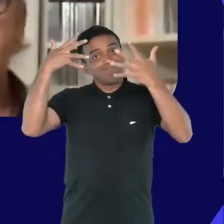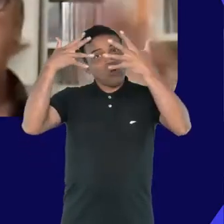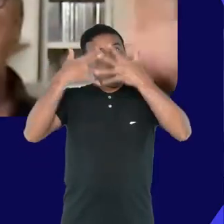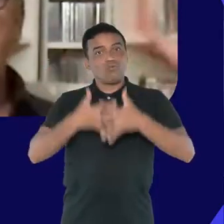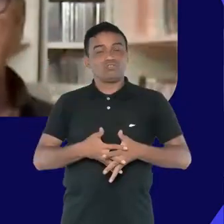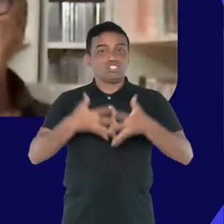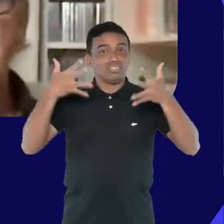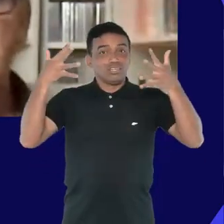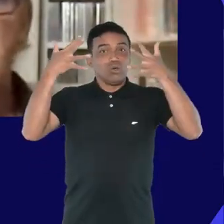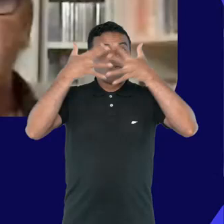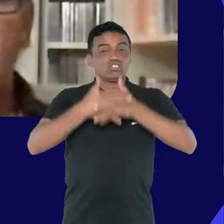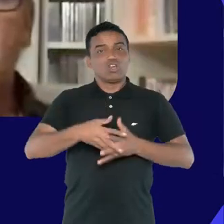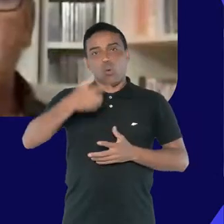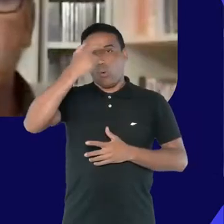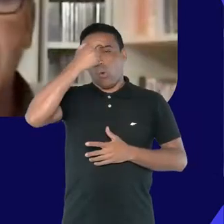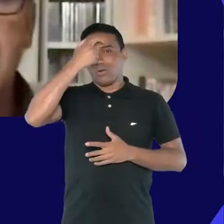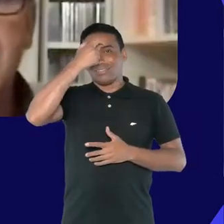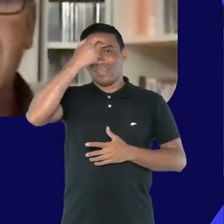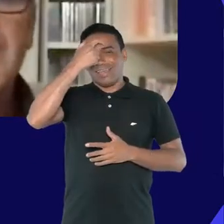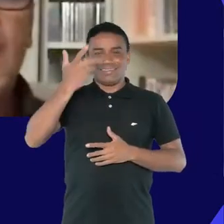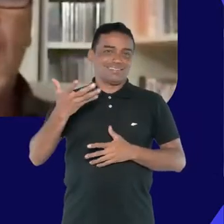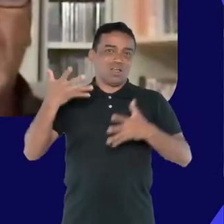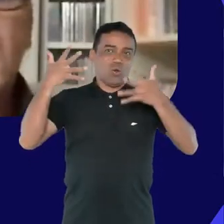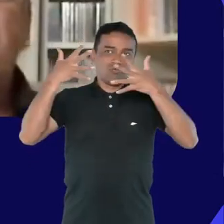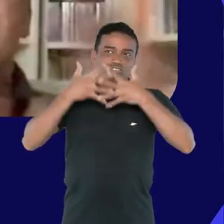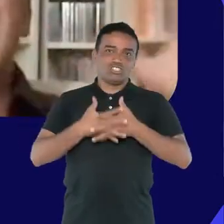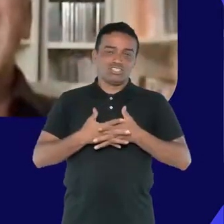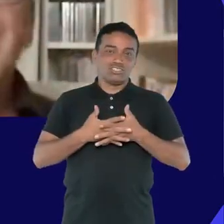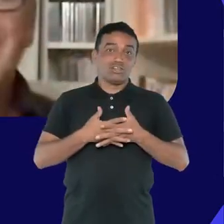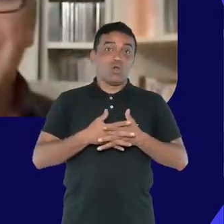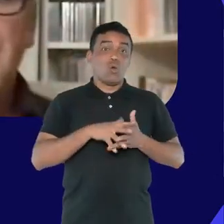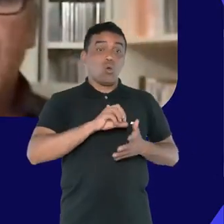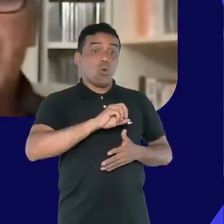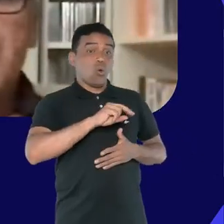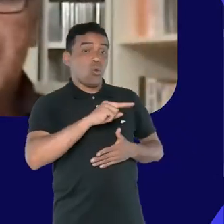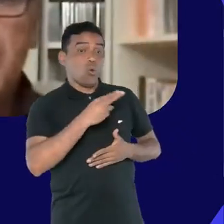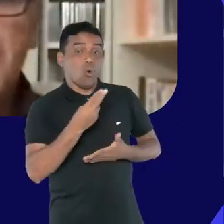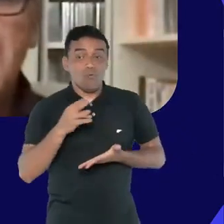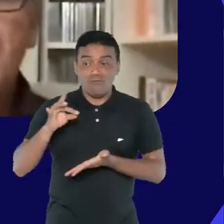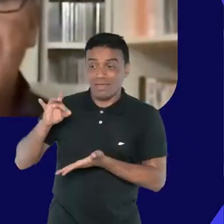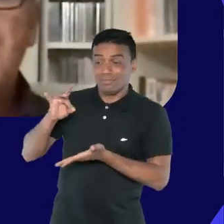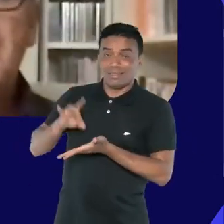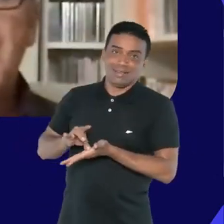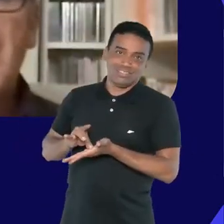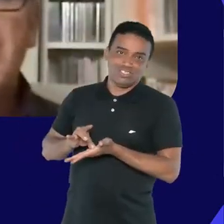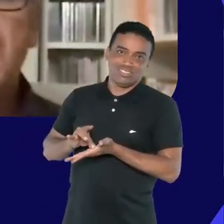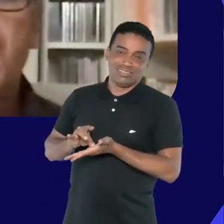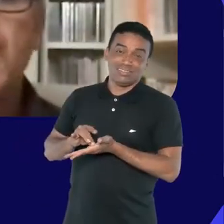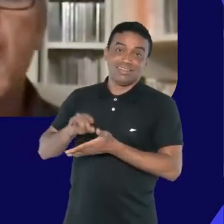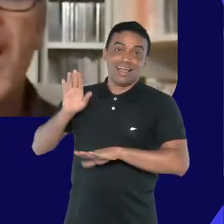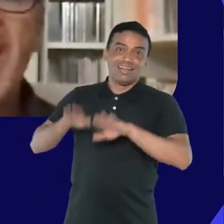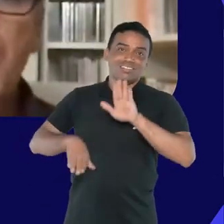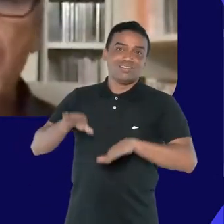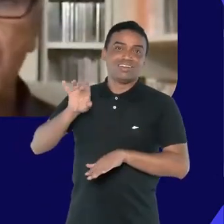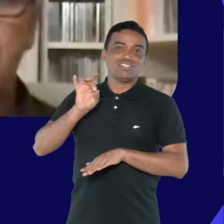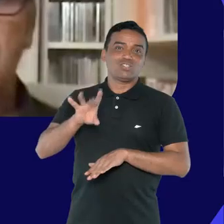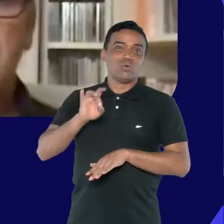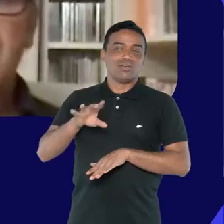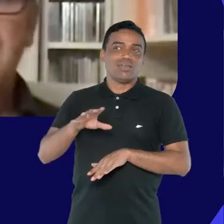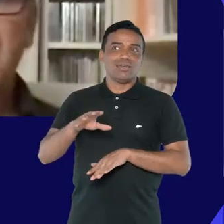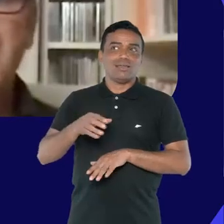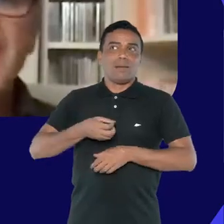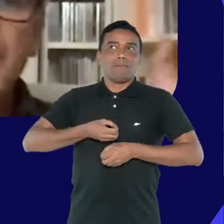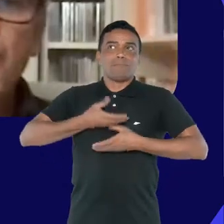uma consciência ou com uma verdade, quando muitas vezes elas são só